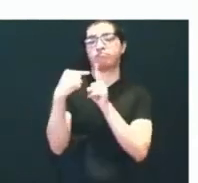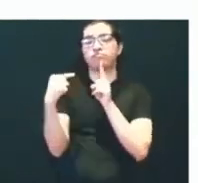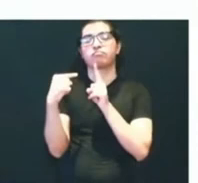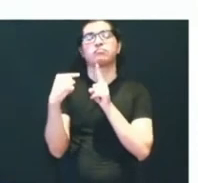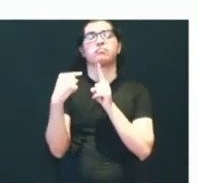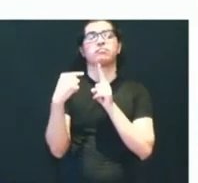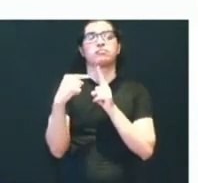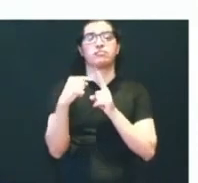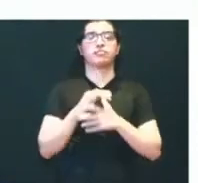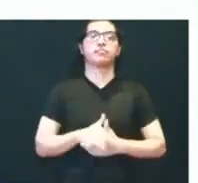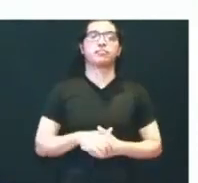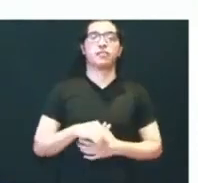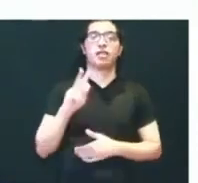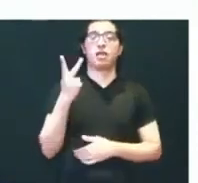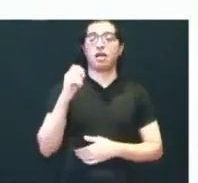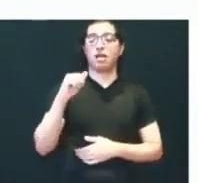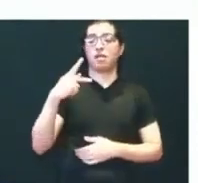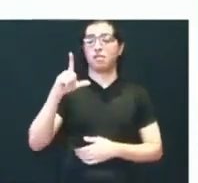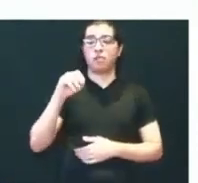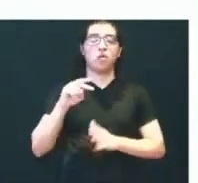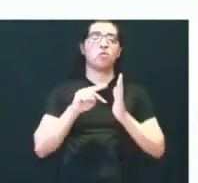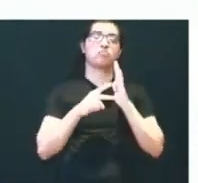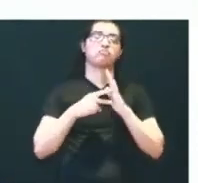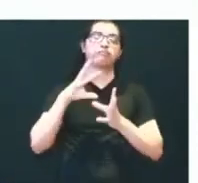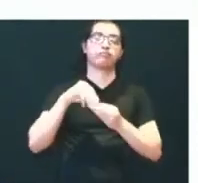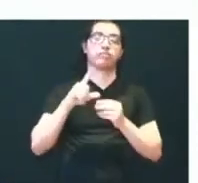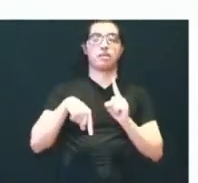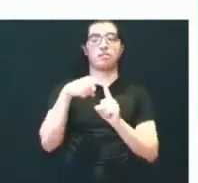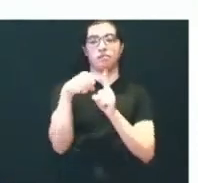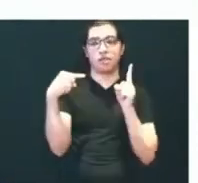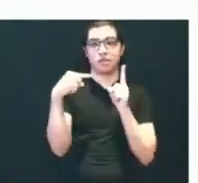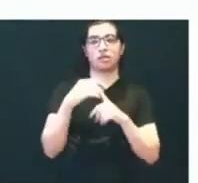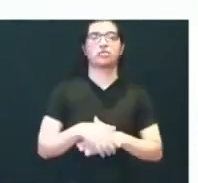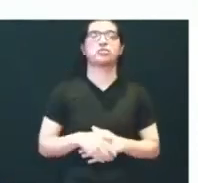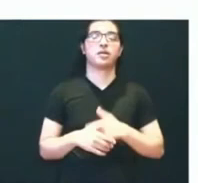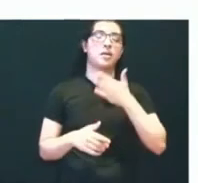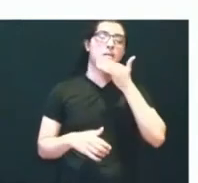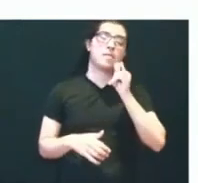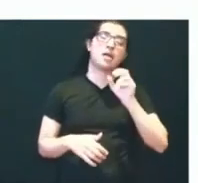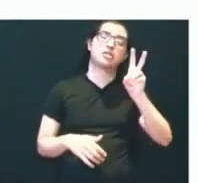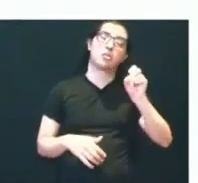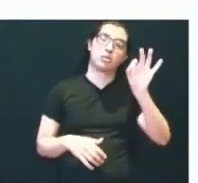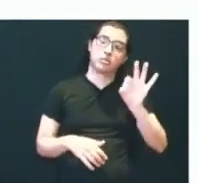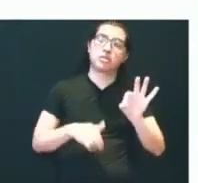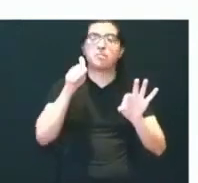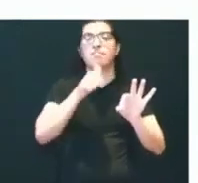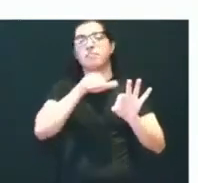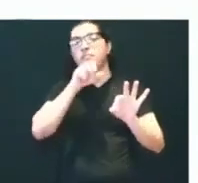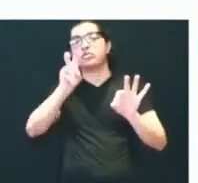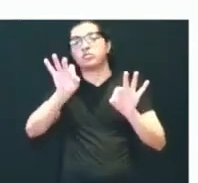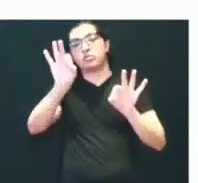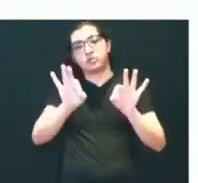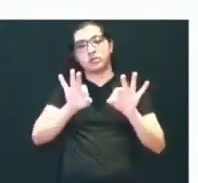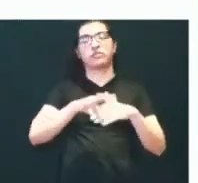compatível. Haplo significa metade. Então, esses são os tipos de transplante